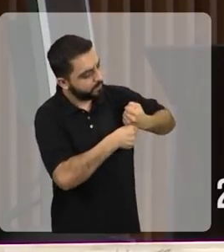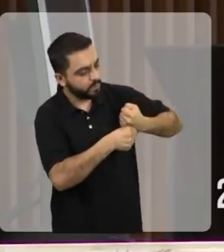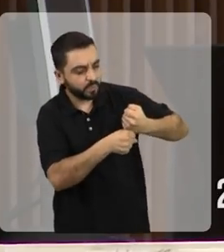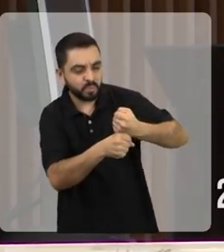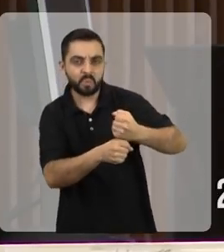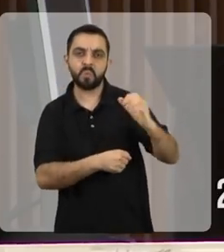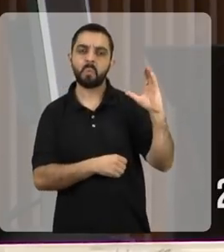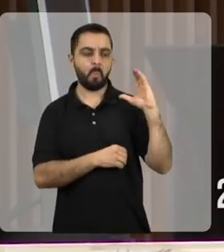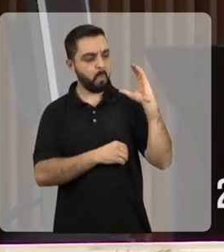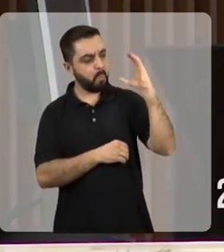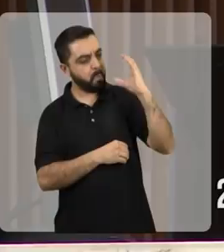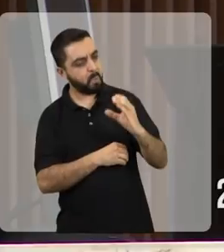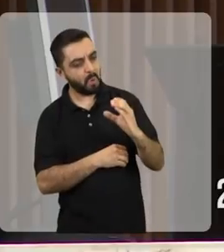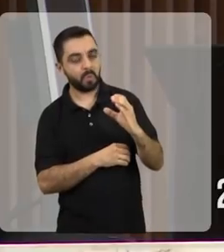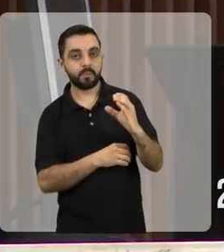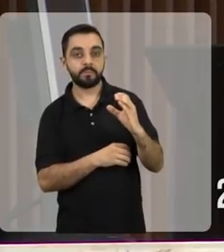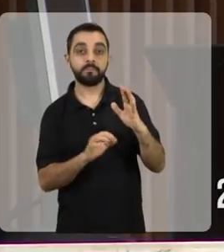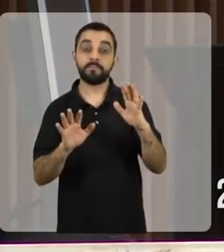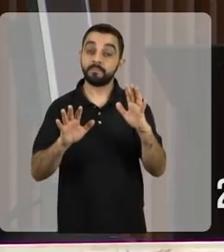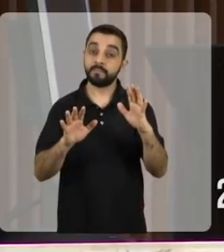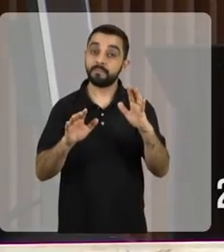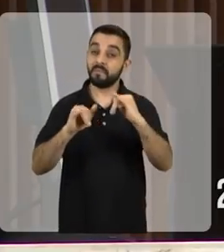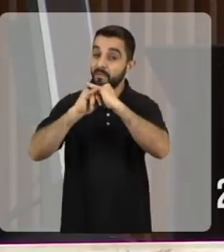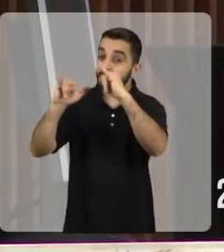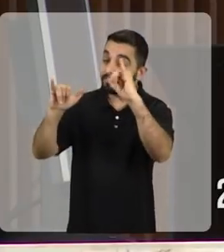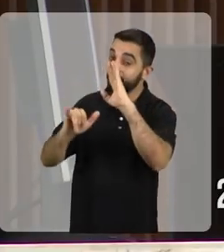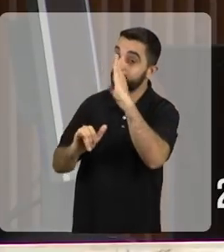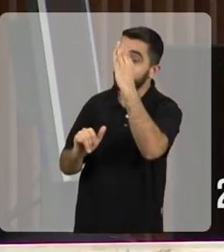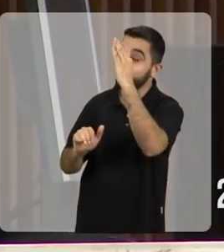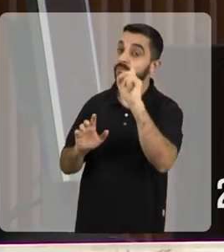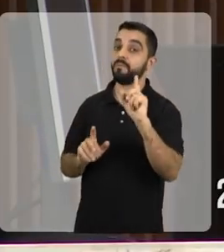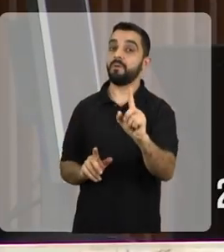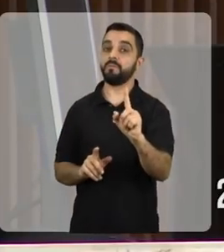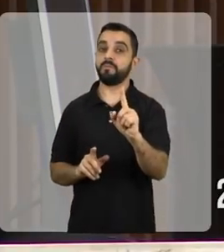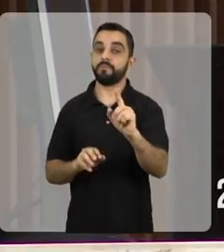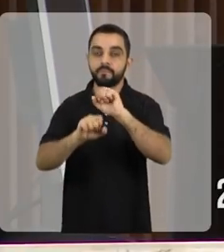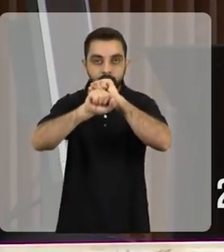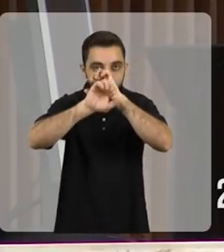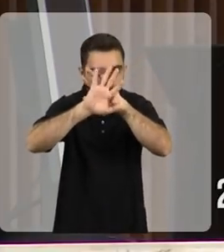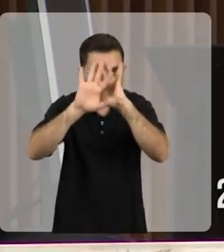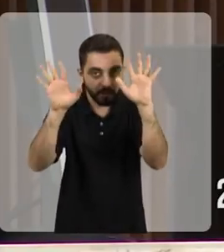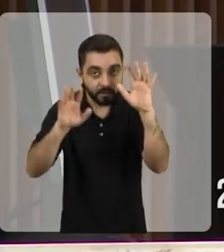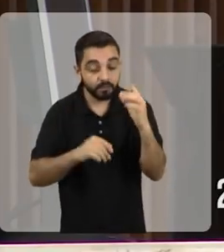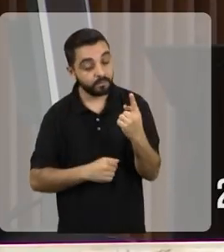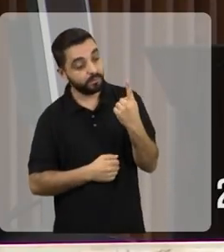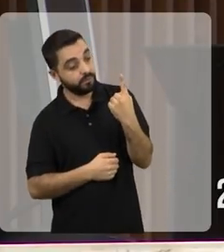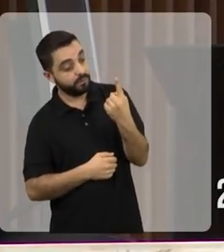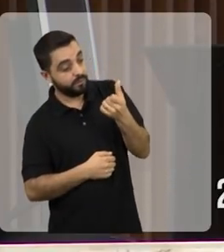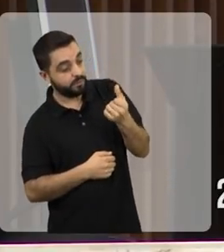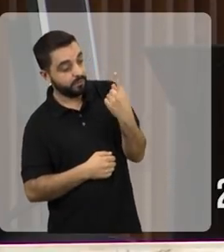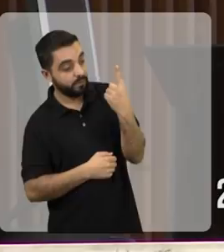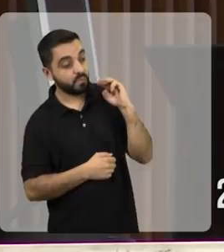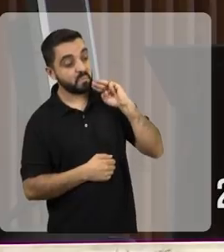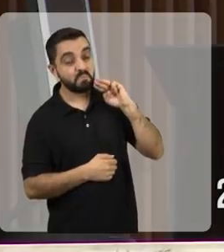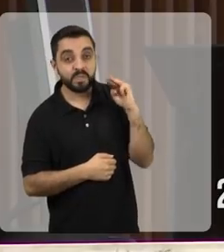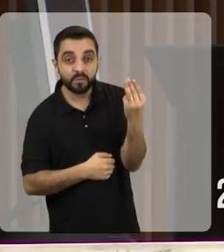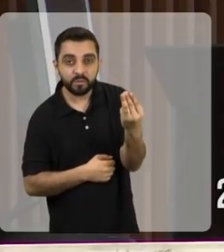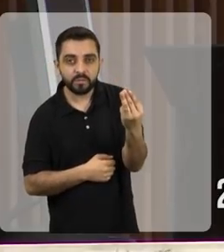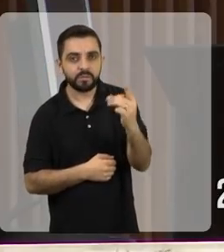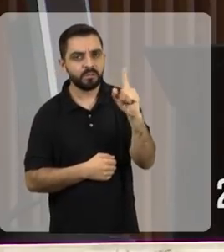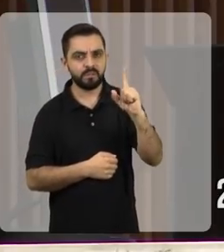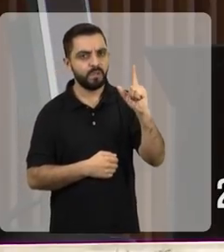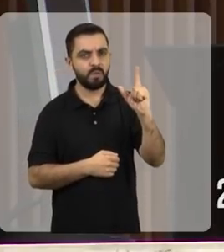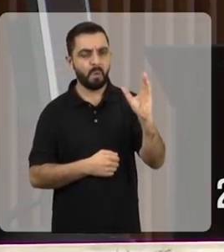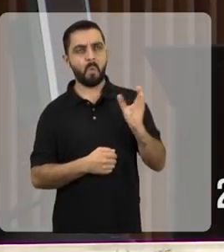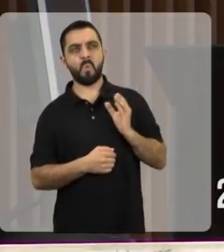ocorrer em redes suspeitas das redes sociais faço questão de esclarecer não não é muito dinheiro